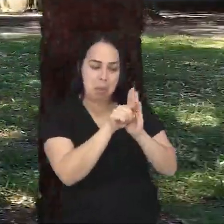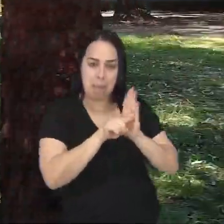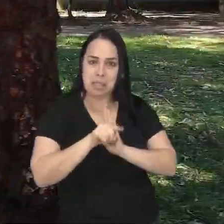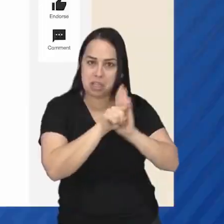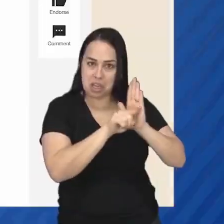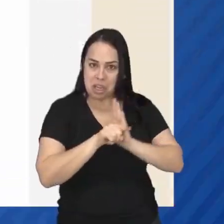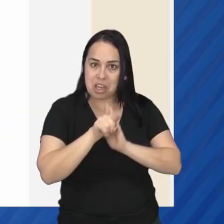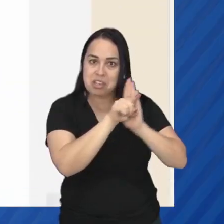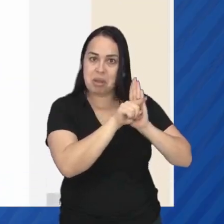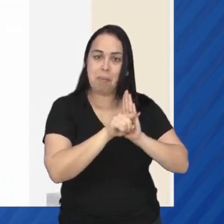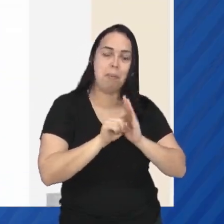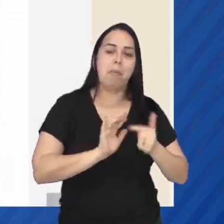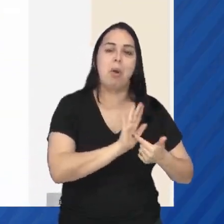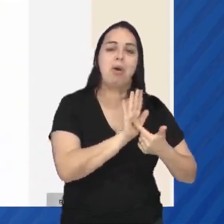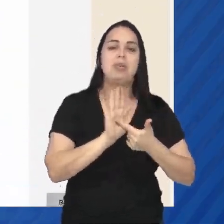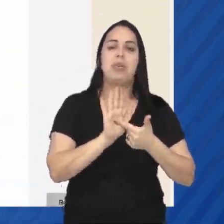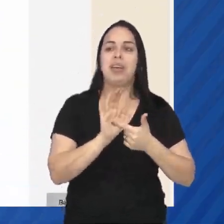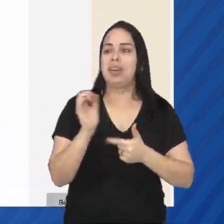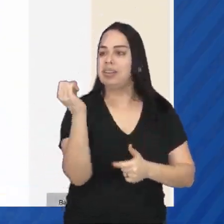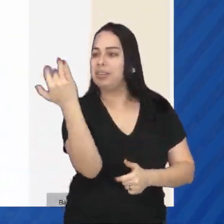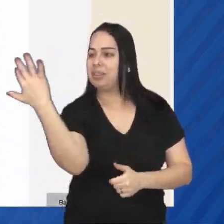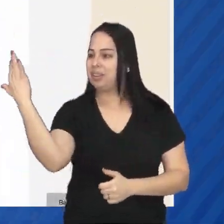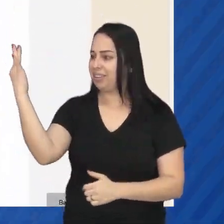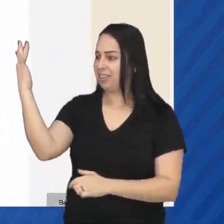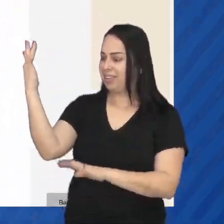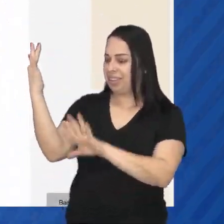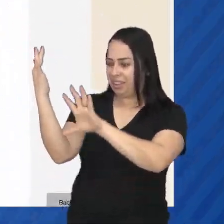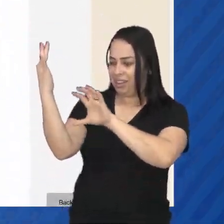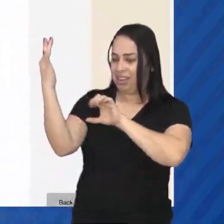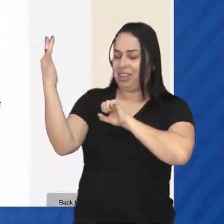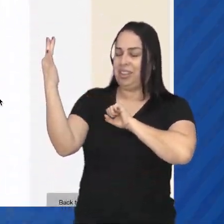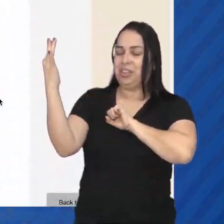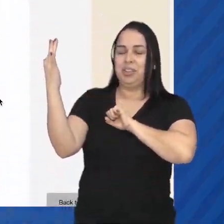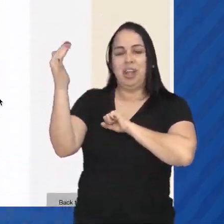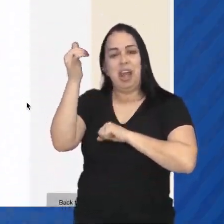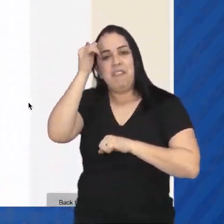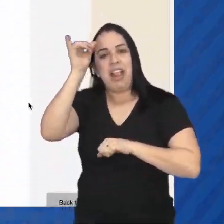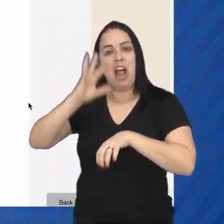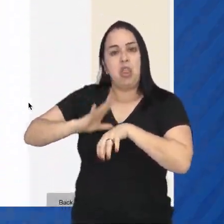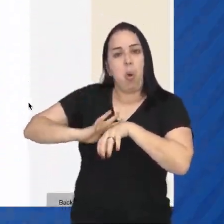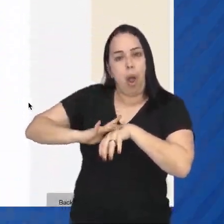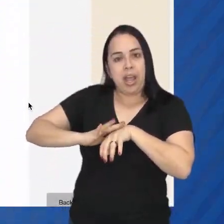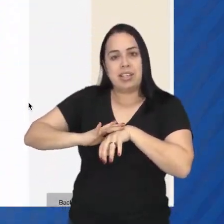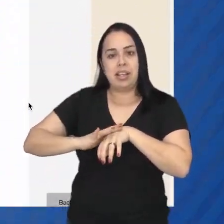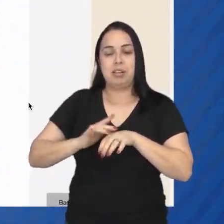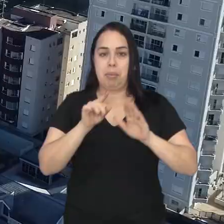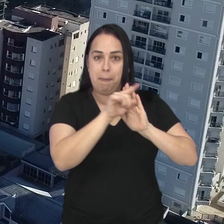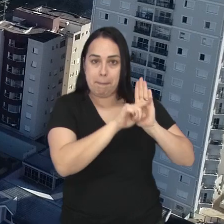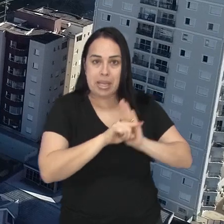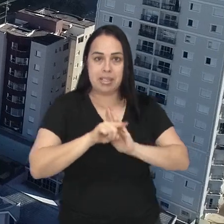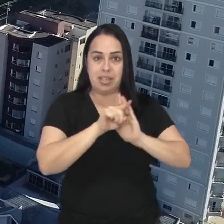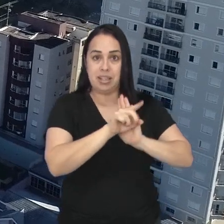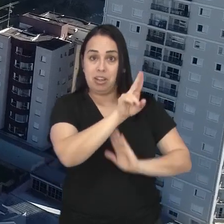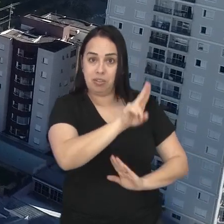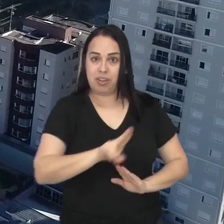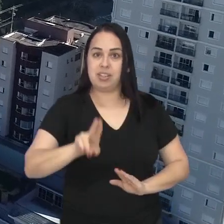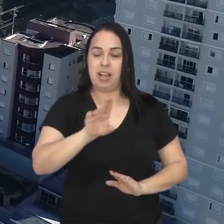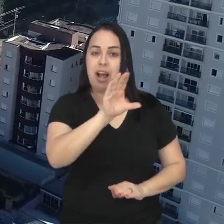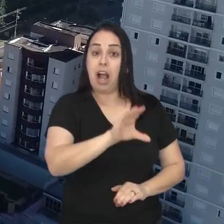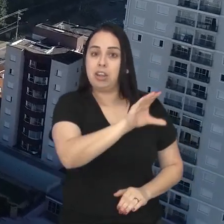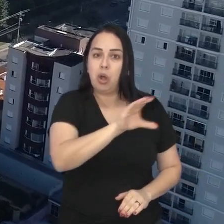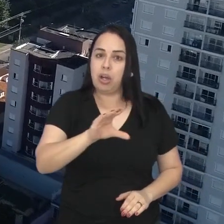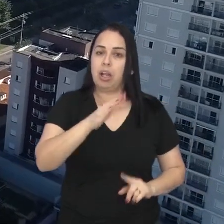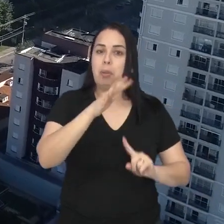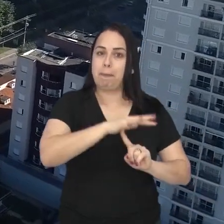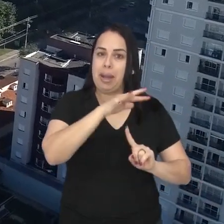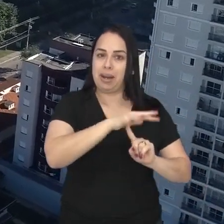do que isso, estudos acadêmicos têm mostrado que a natureza também ajuda na prevenção de doenças. Uma pesquisa da